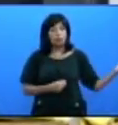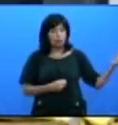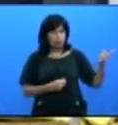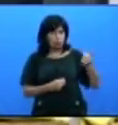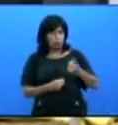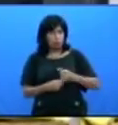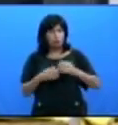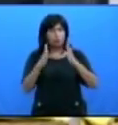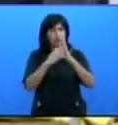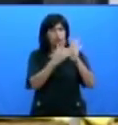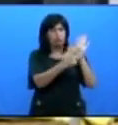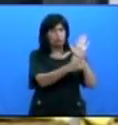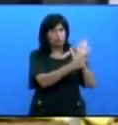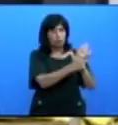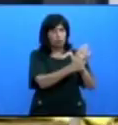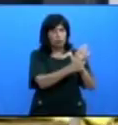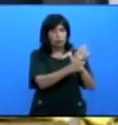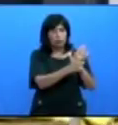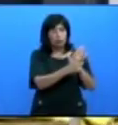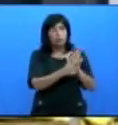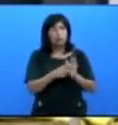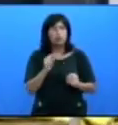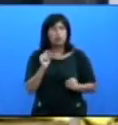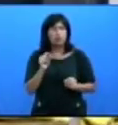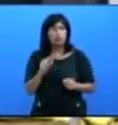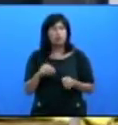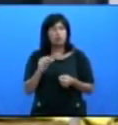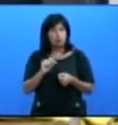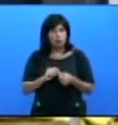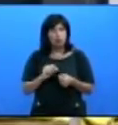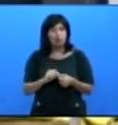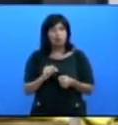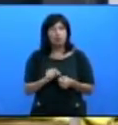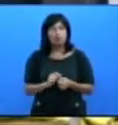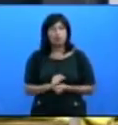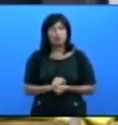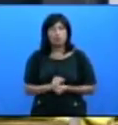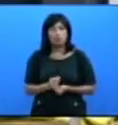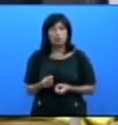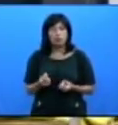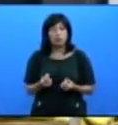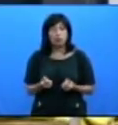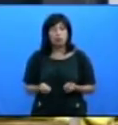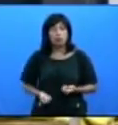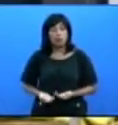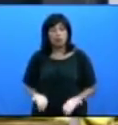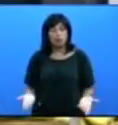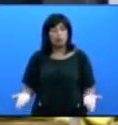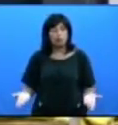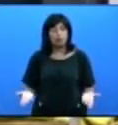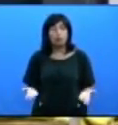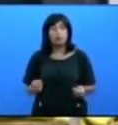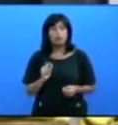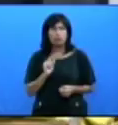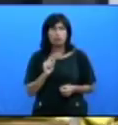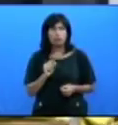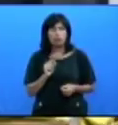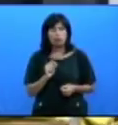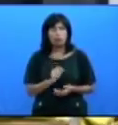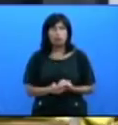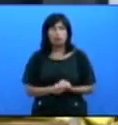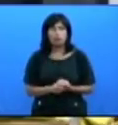Câmara Municipal o balancete demonstrativo de receita e despesa de emissão do Conselho